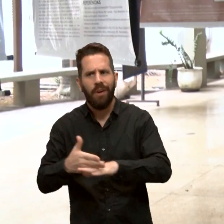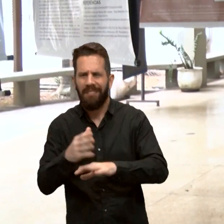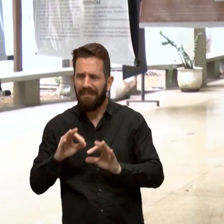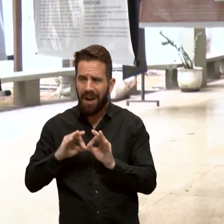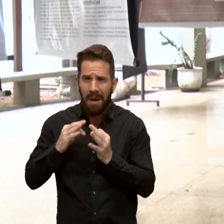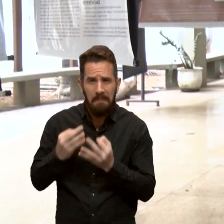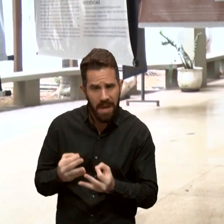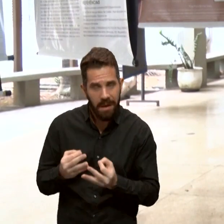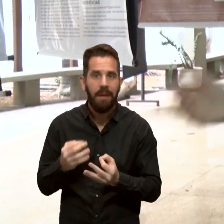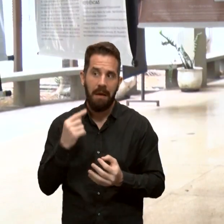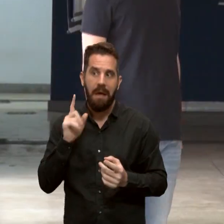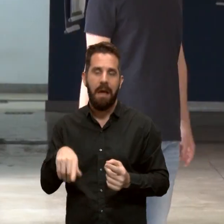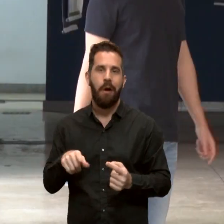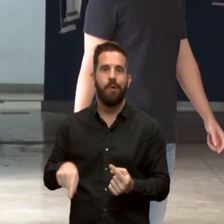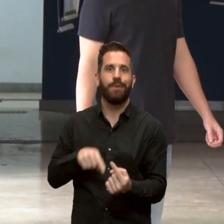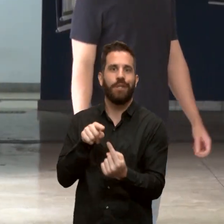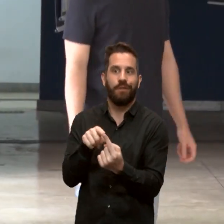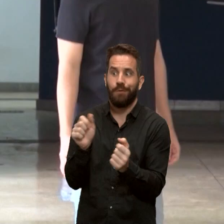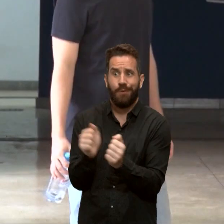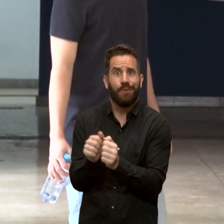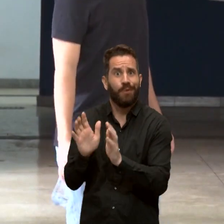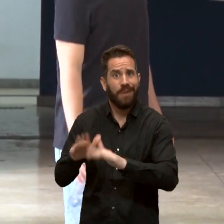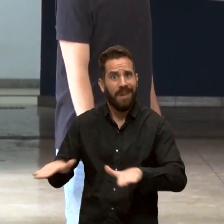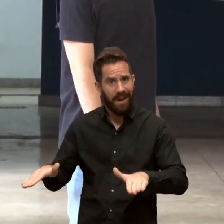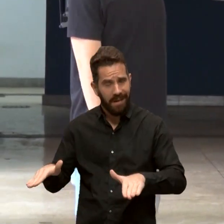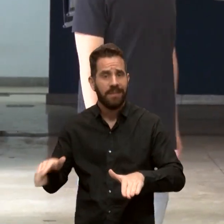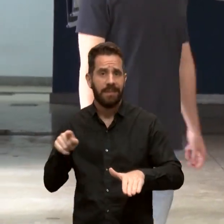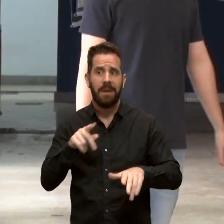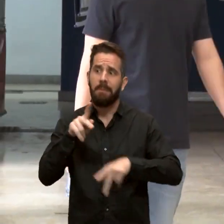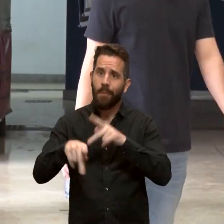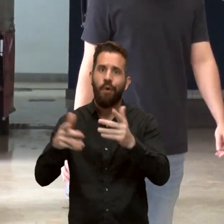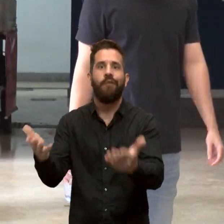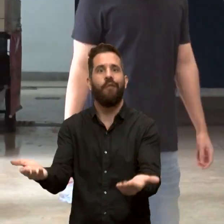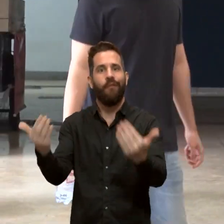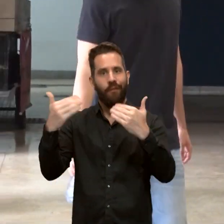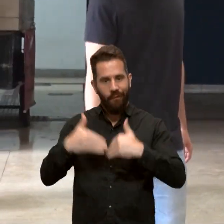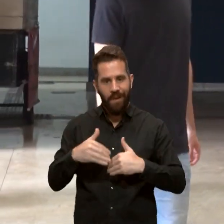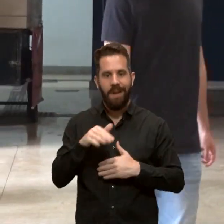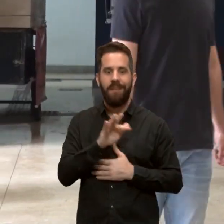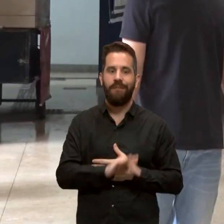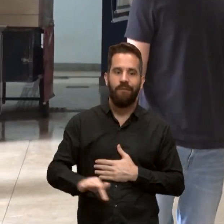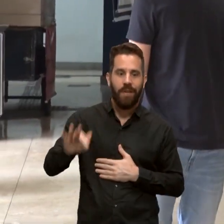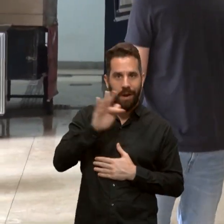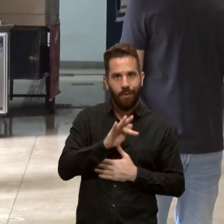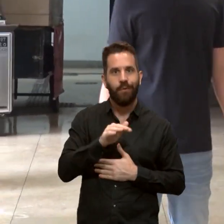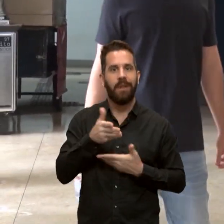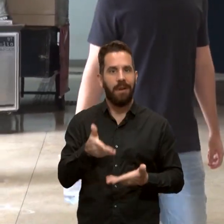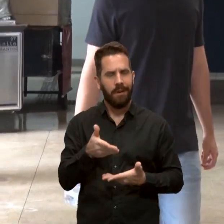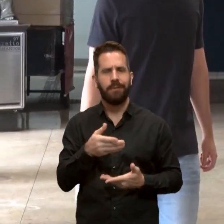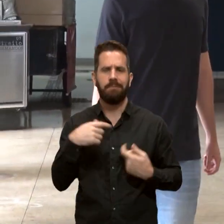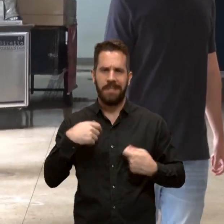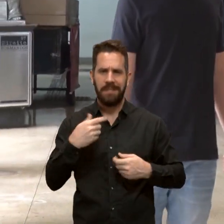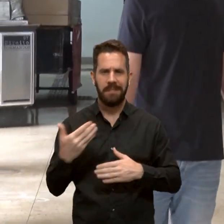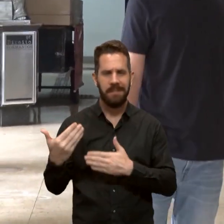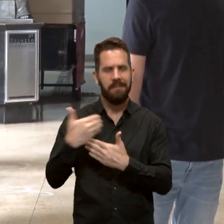era o nosso objetivo, trazer a população aqui para dentro da faculdade. Esse espaço tem que ser ocupado.